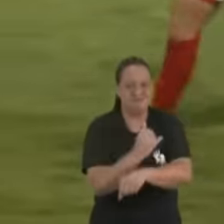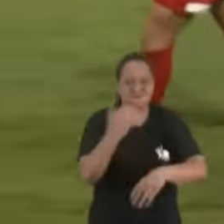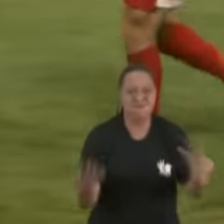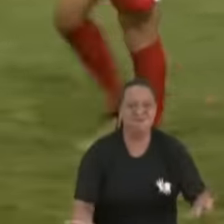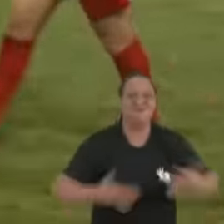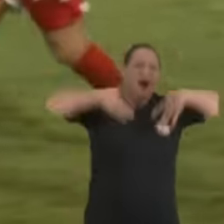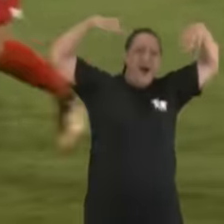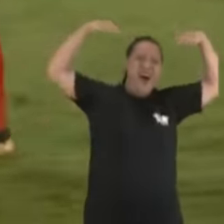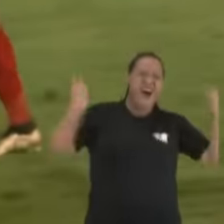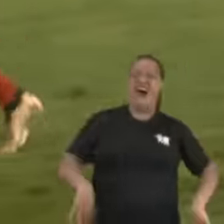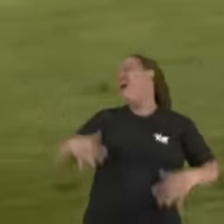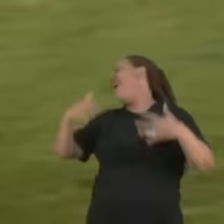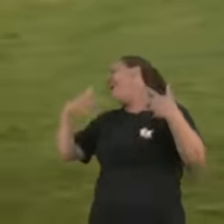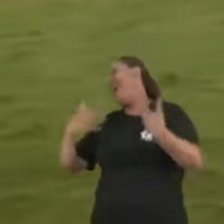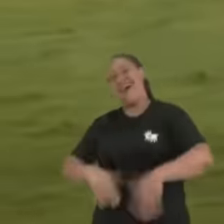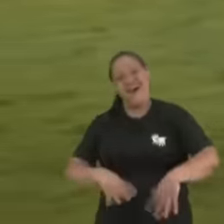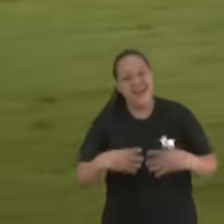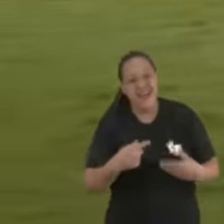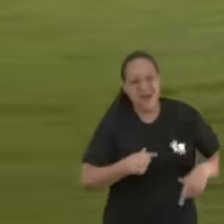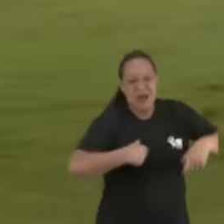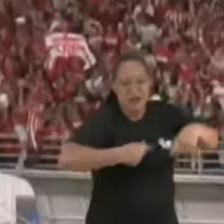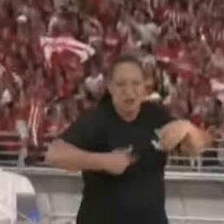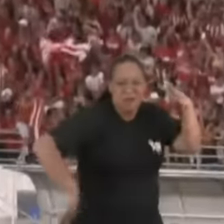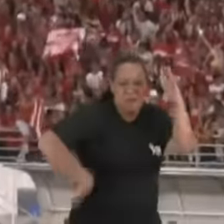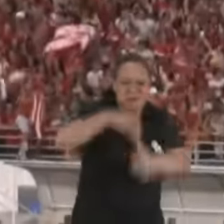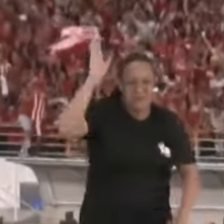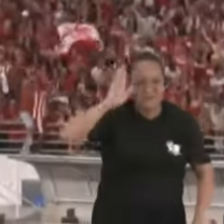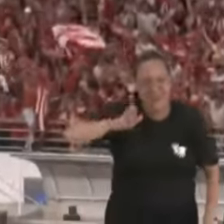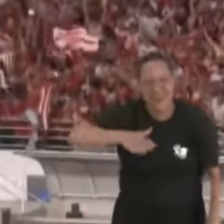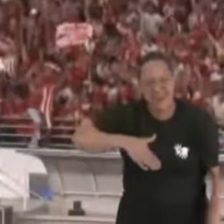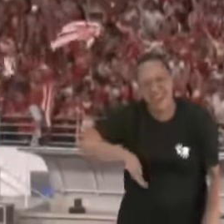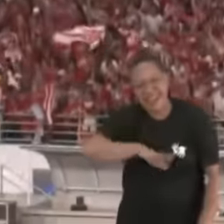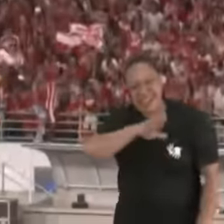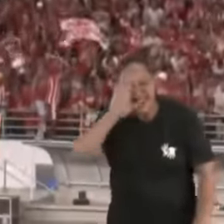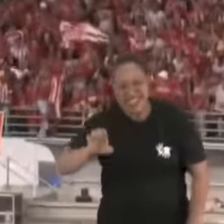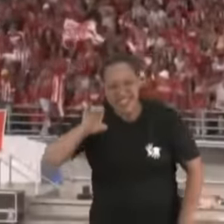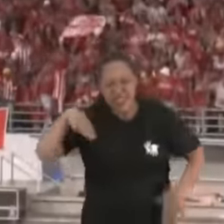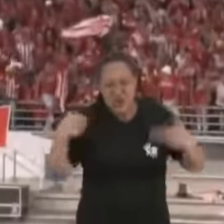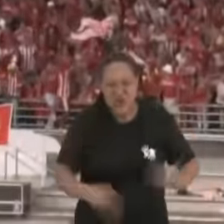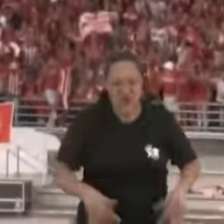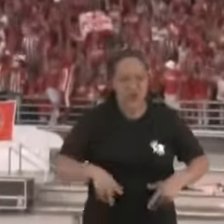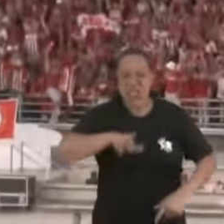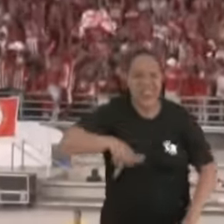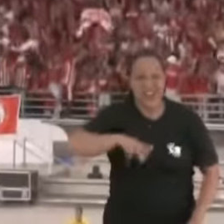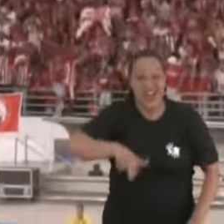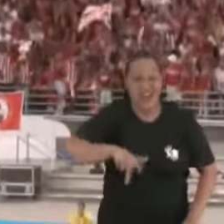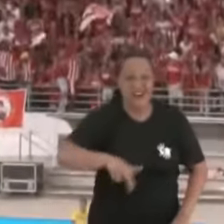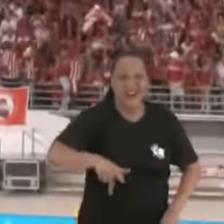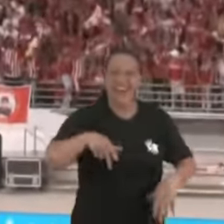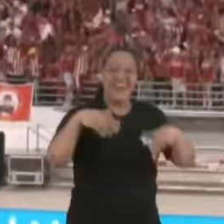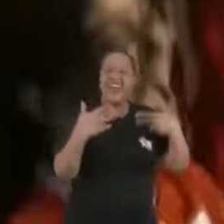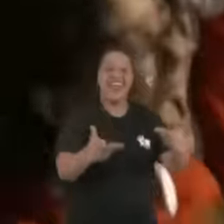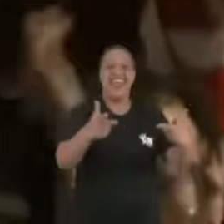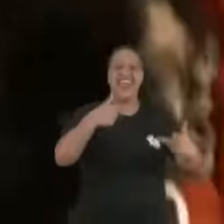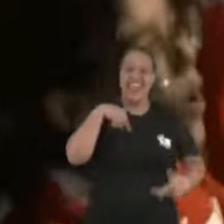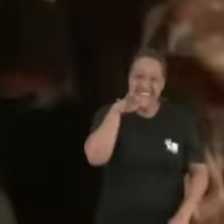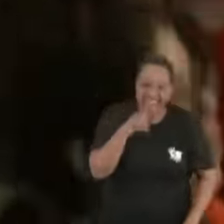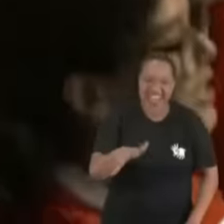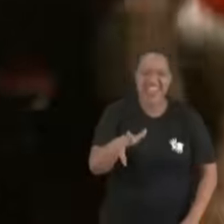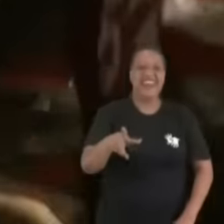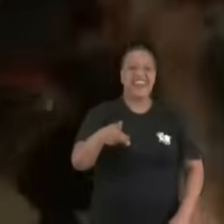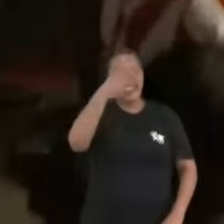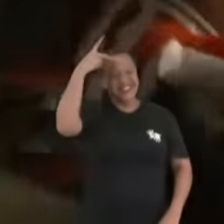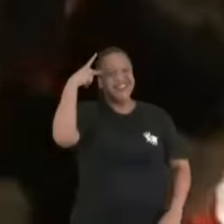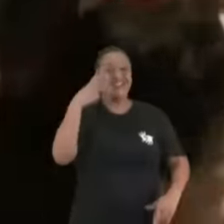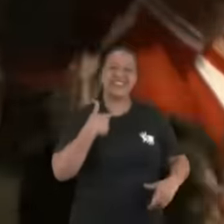Improvável, Hereda! De pé canhoto! Não é o bom! Não é o bom! Vai nessa!